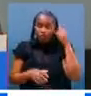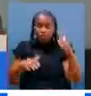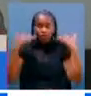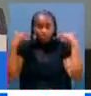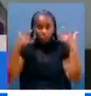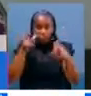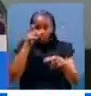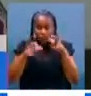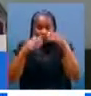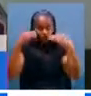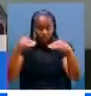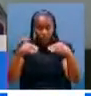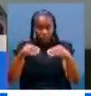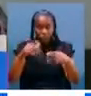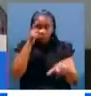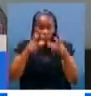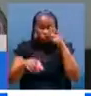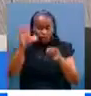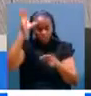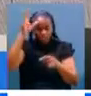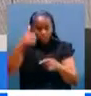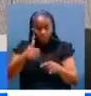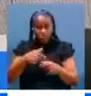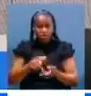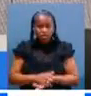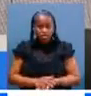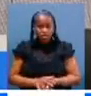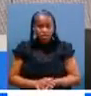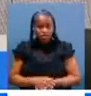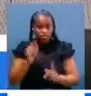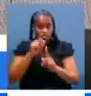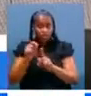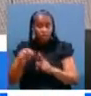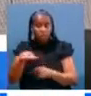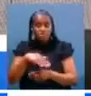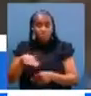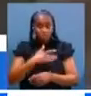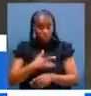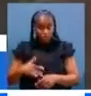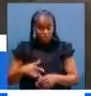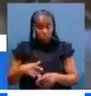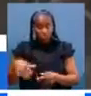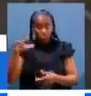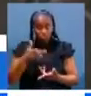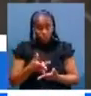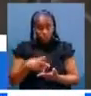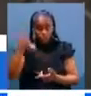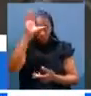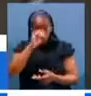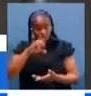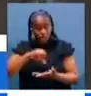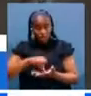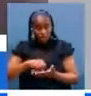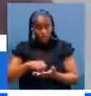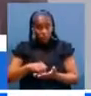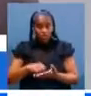com competências específicas nessas áreas. O diretor executivo do Centro Internacional de Investigação Climática e Aplicações